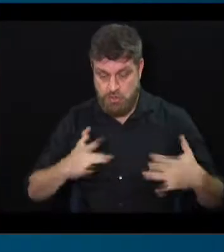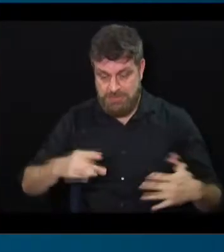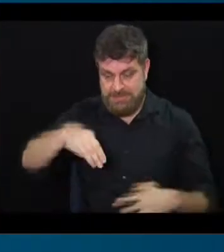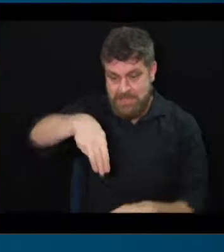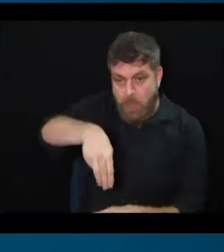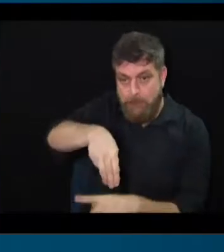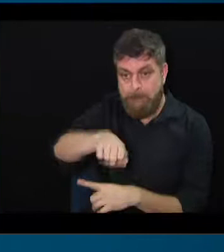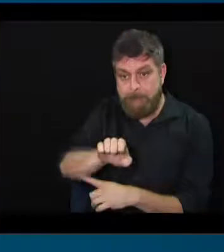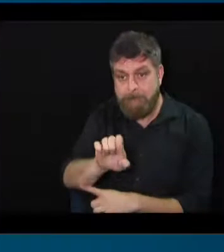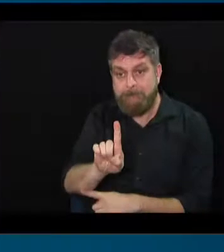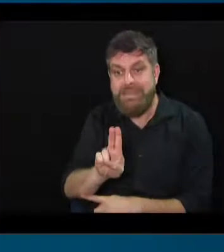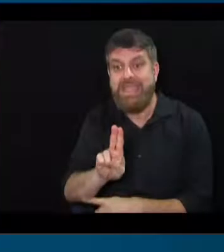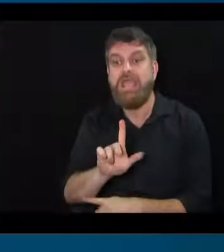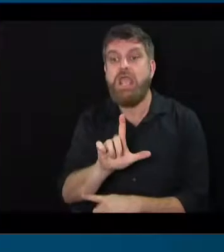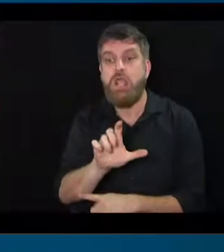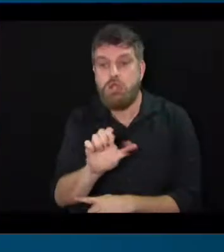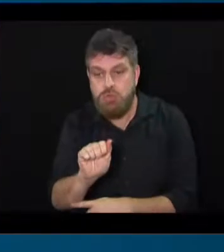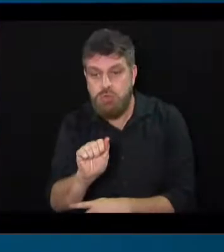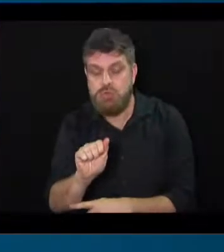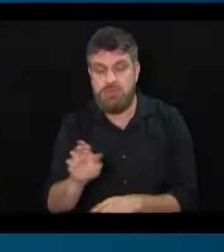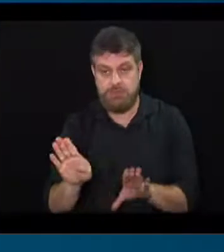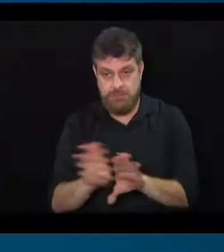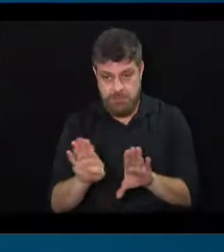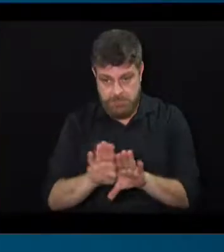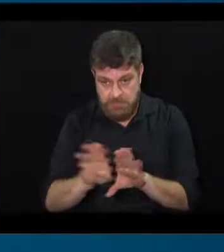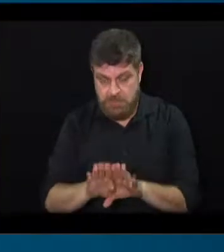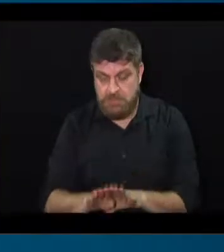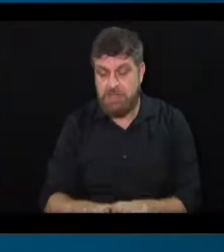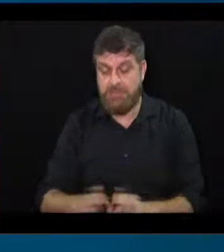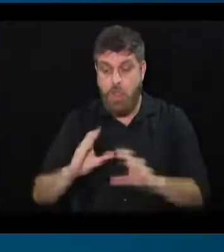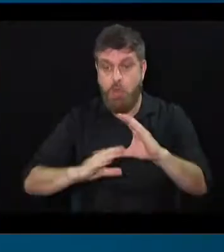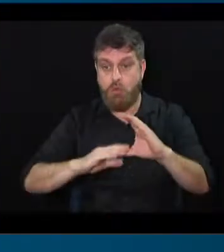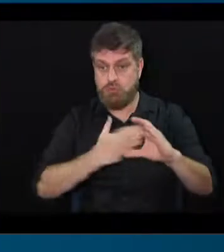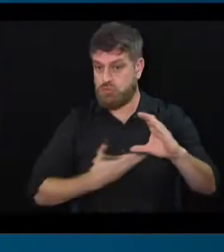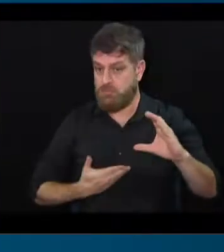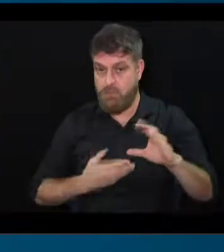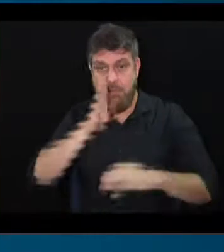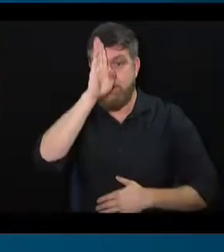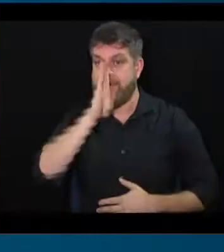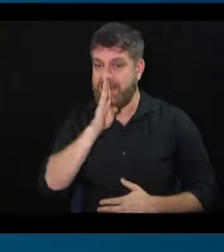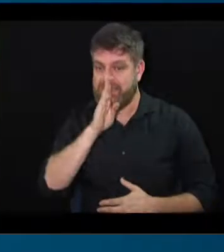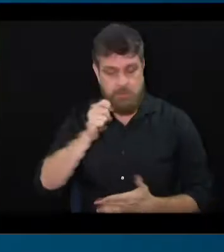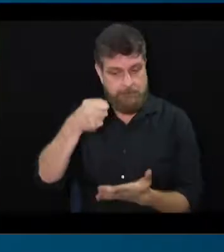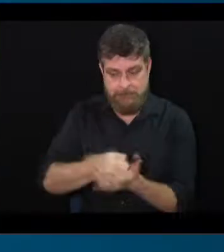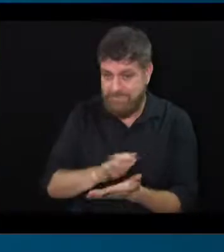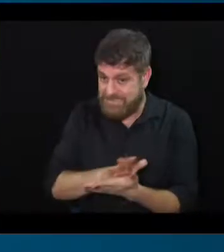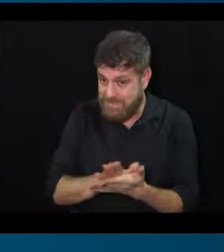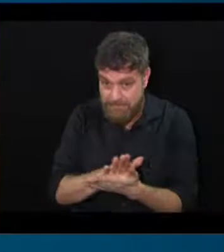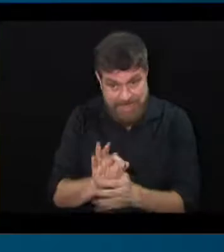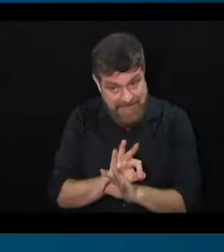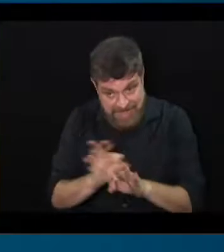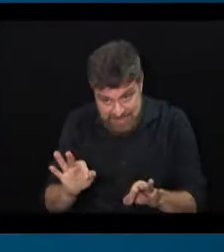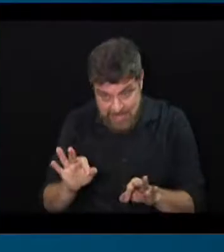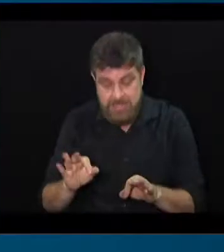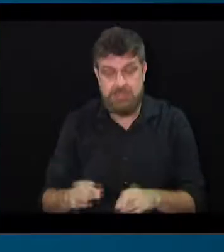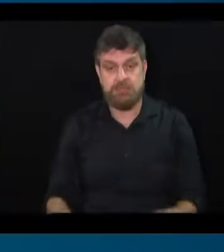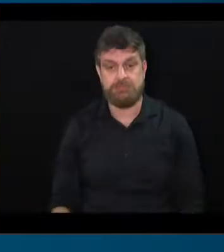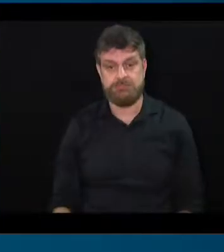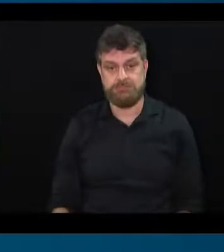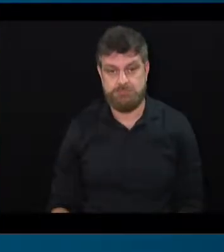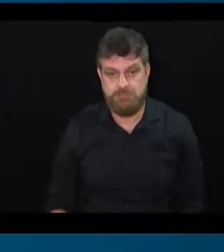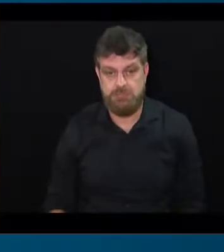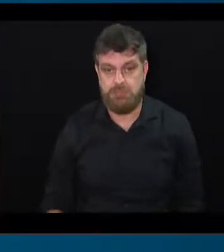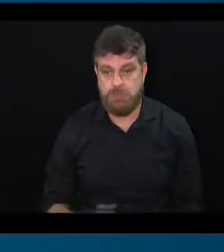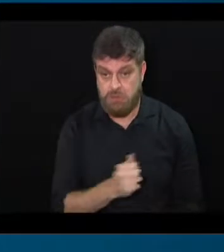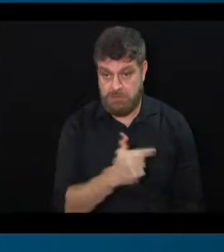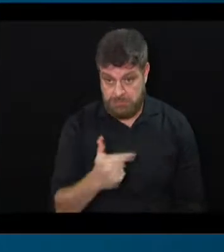Nacional de Doadores Voluntários de Medula Óssea, o REDOME, do pagamento de taxa de inscrição para concursos públicos no município de Campinas.